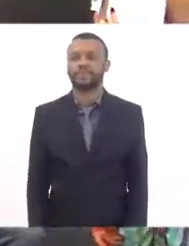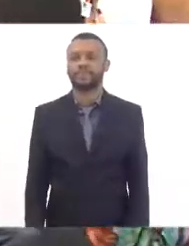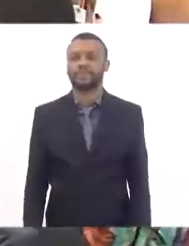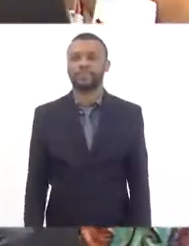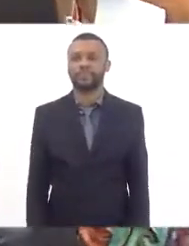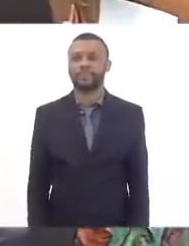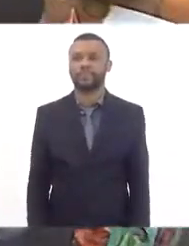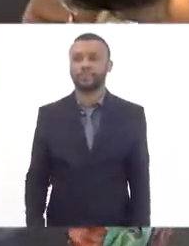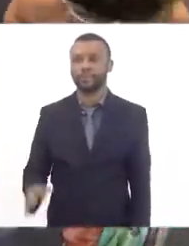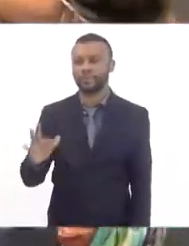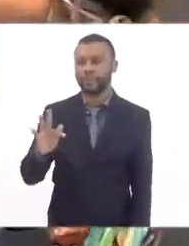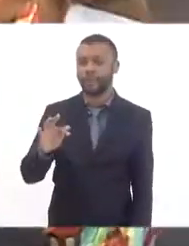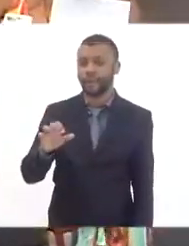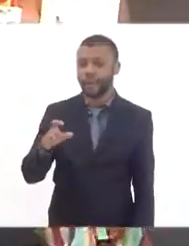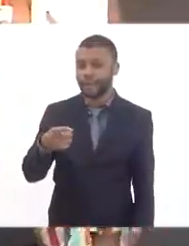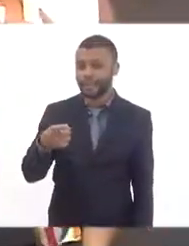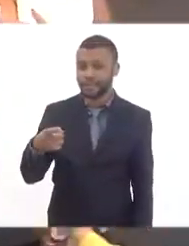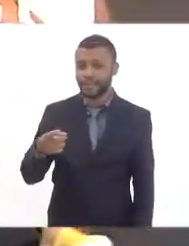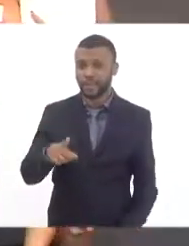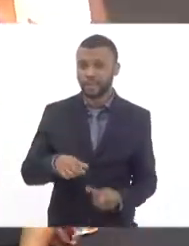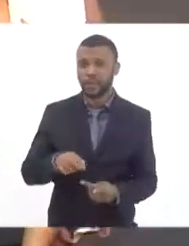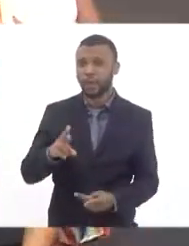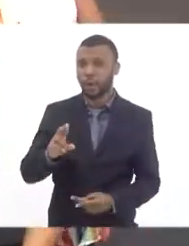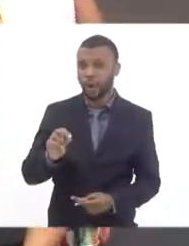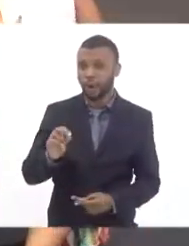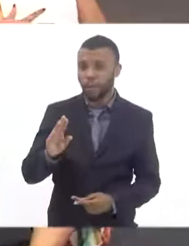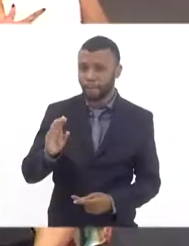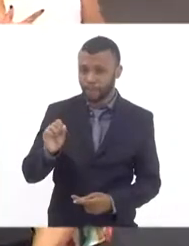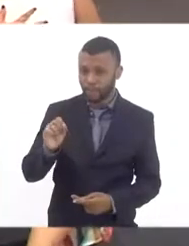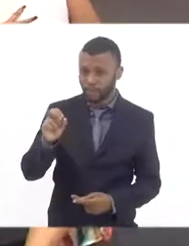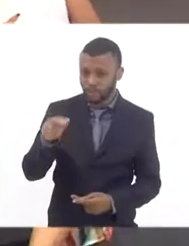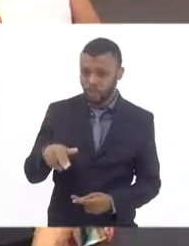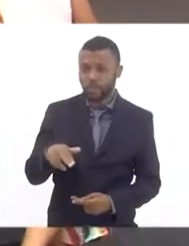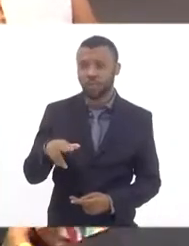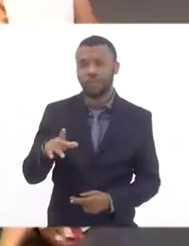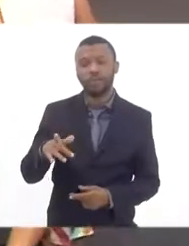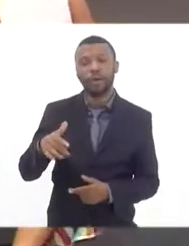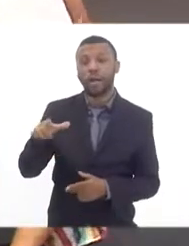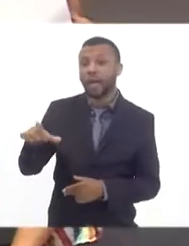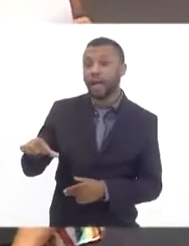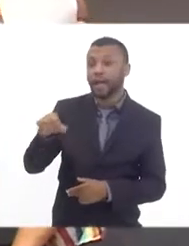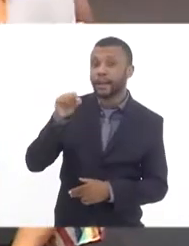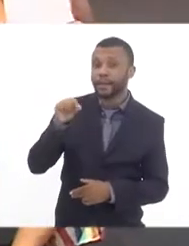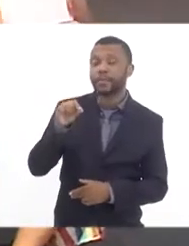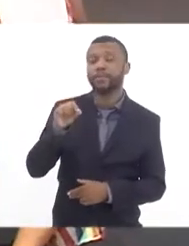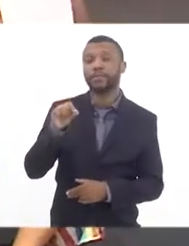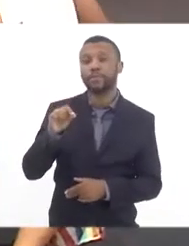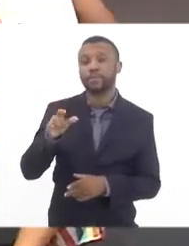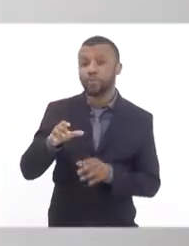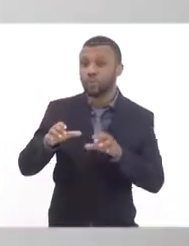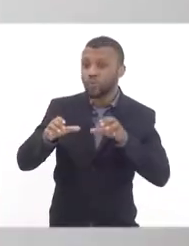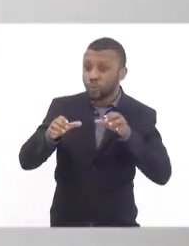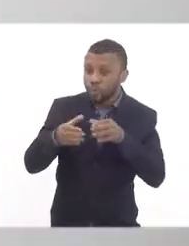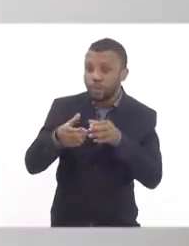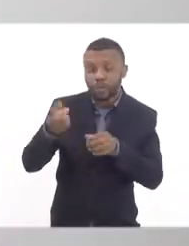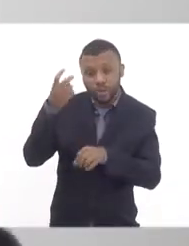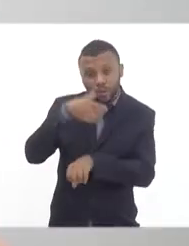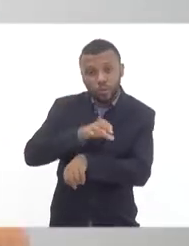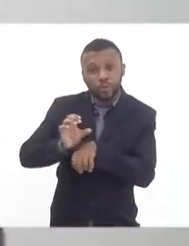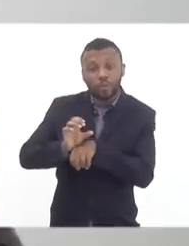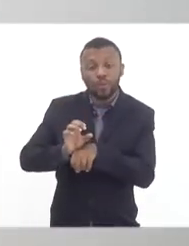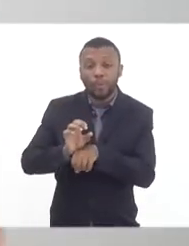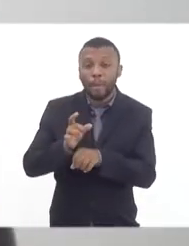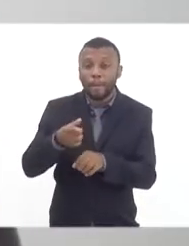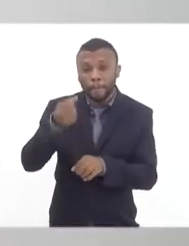O Félix e o Robson acabaram de ser eleitos conselheiros municipais de cultura numa cidade que despreza a cultura, que